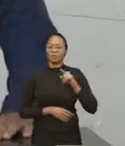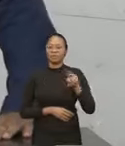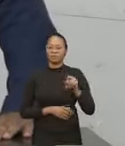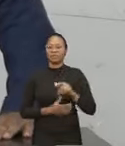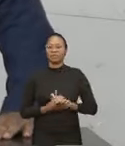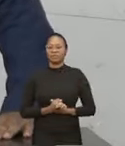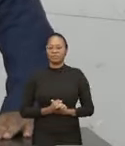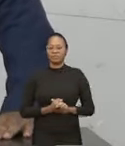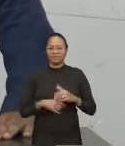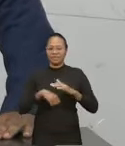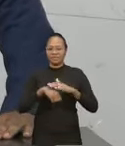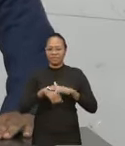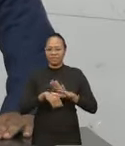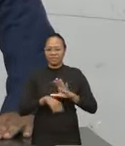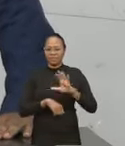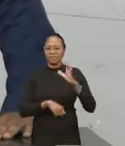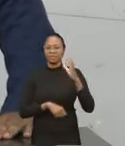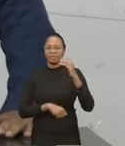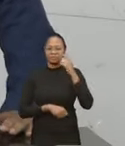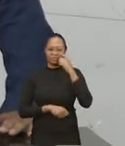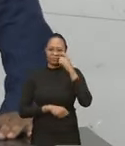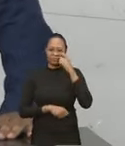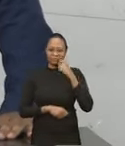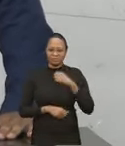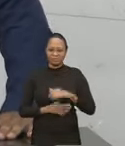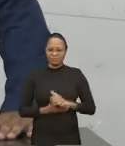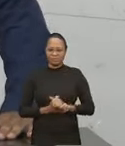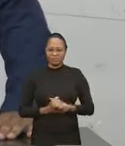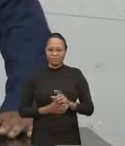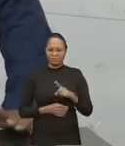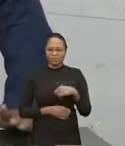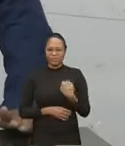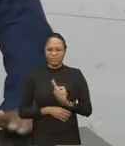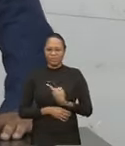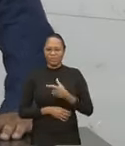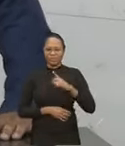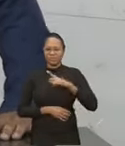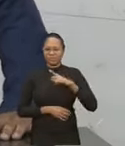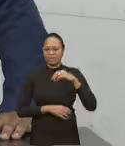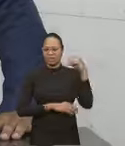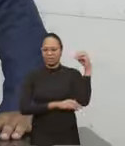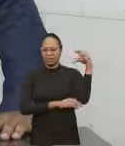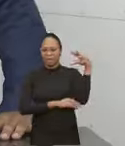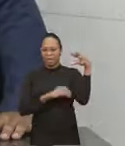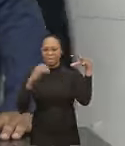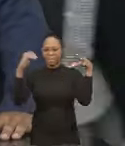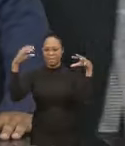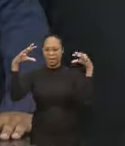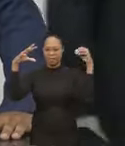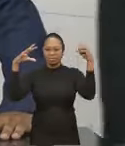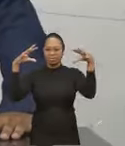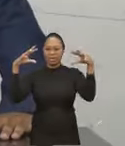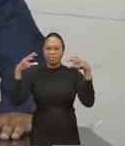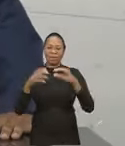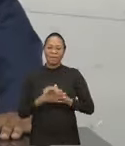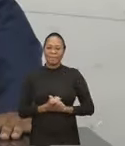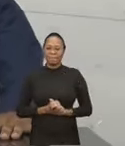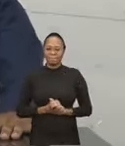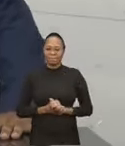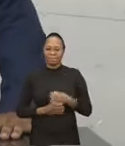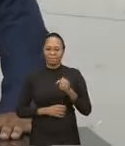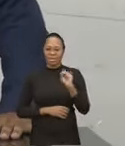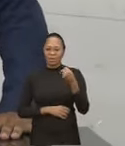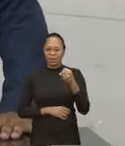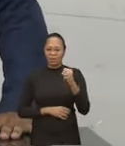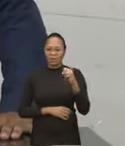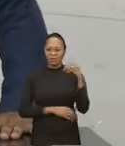acontecer. E aí, a gente está com a pista de Cooper lá agora, toda iluminada. Refletor, 8 postes